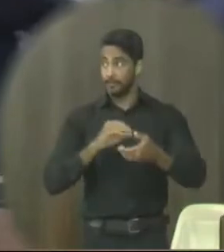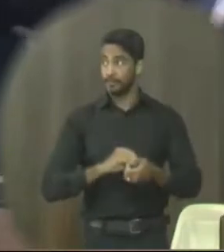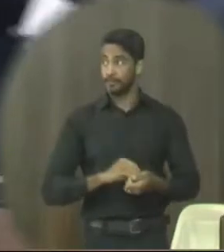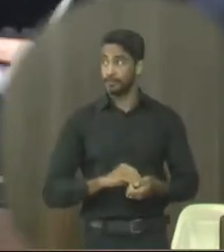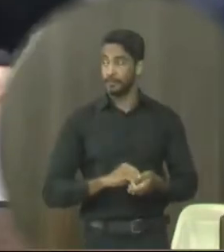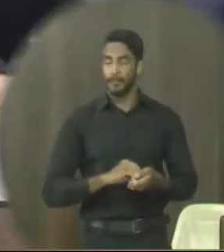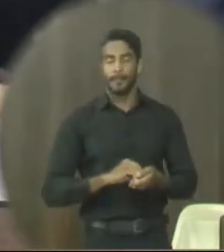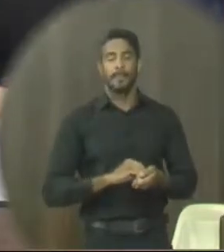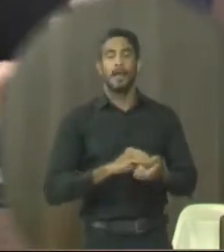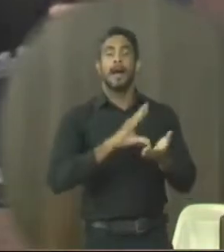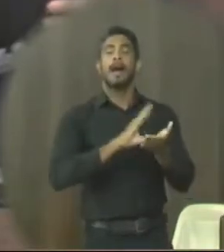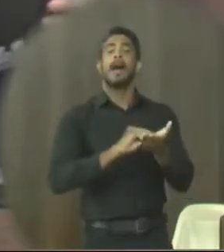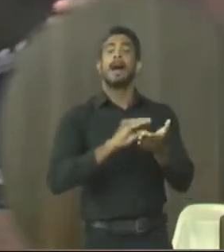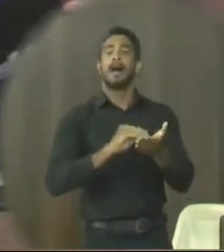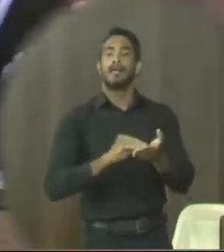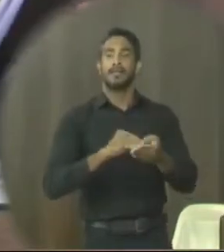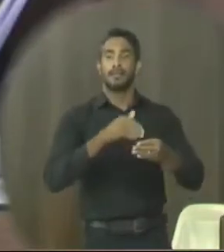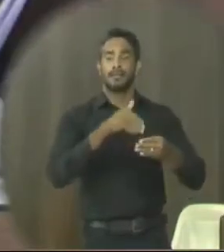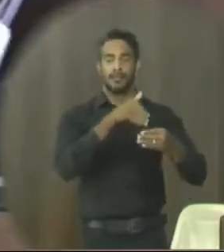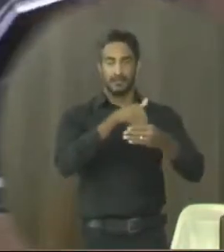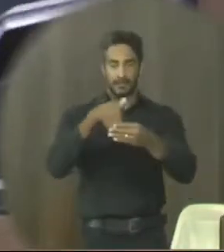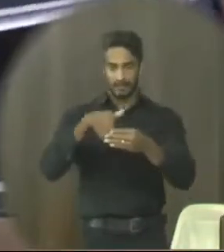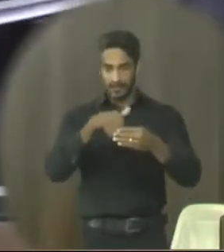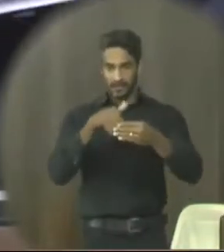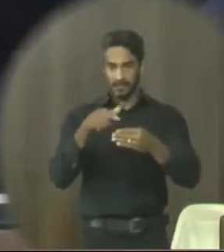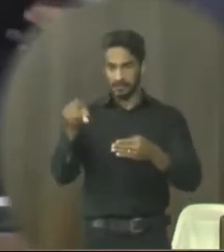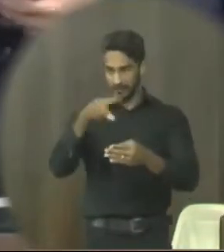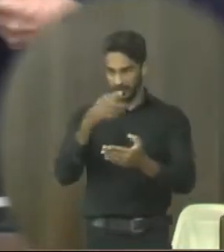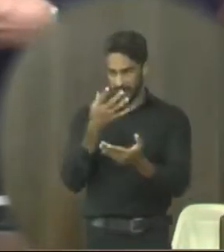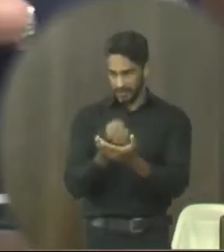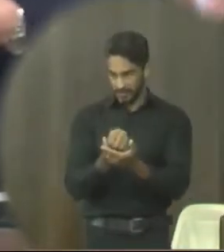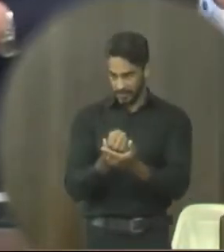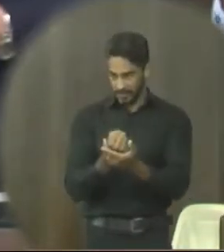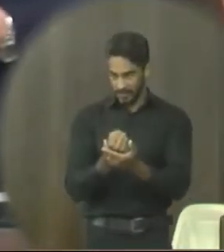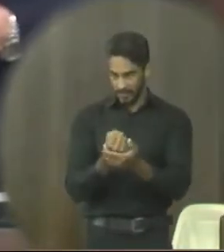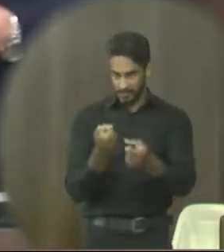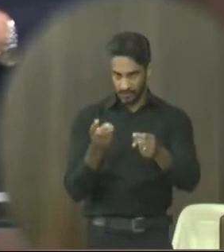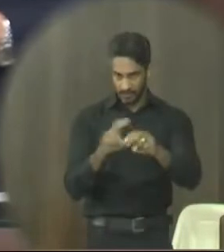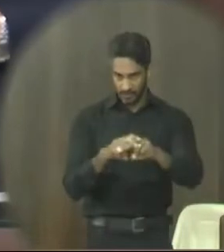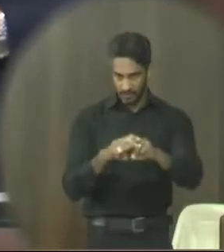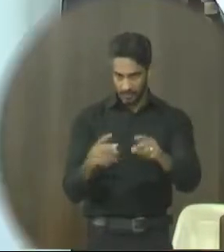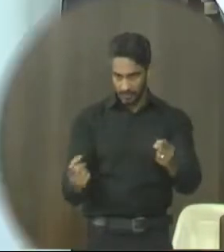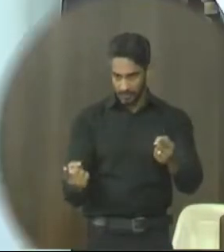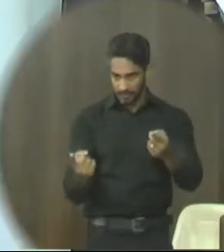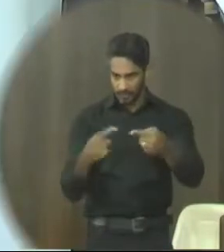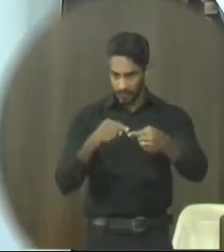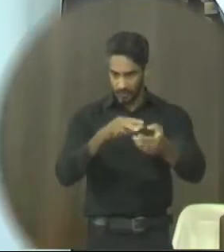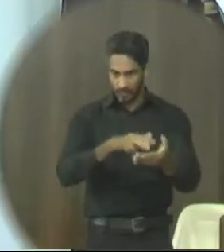A ata está em votação. Quem for a favor, permaneça sentado. Os contrários, se levantem.